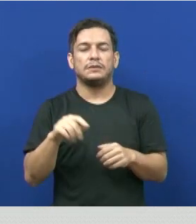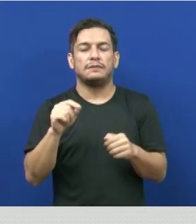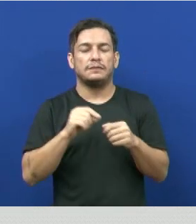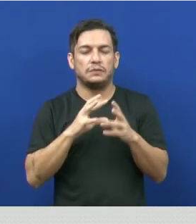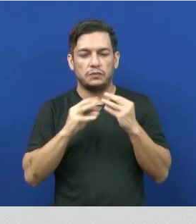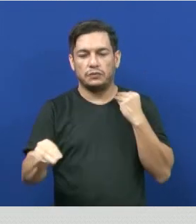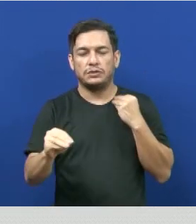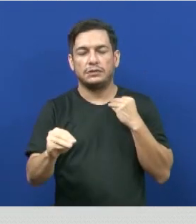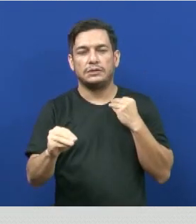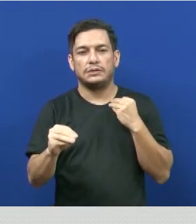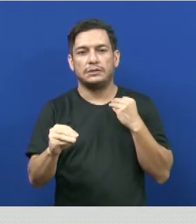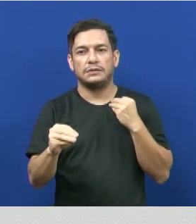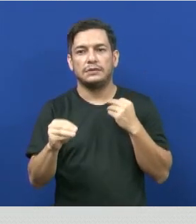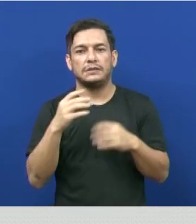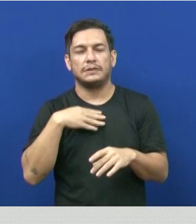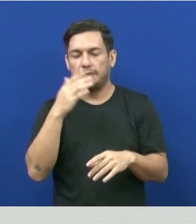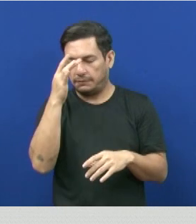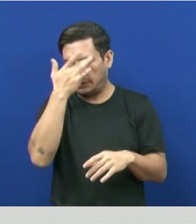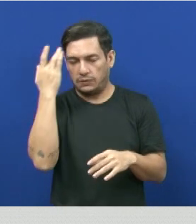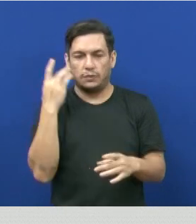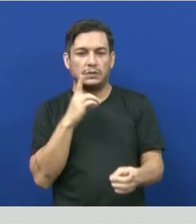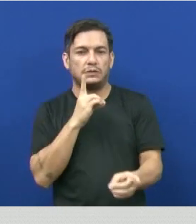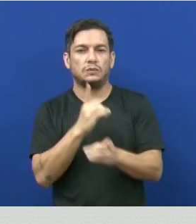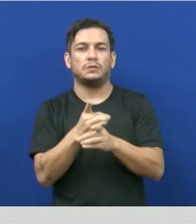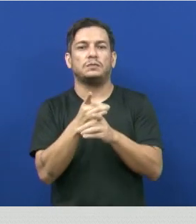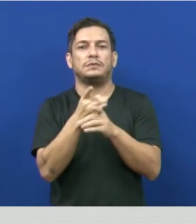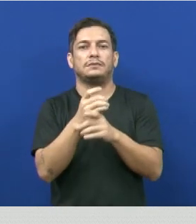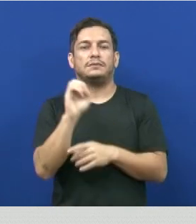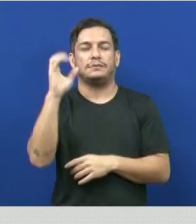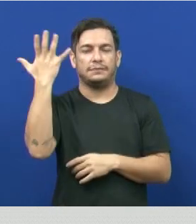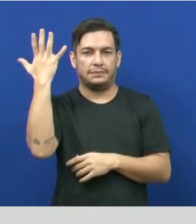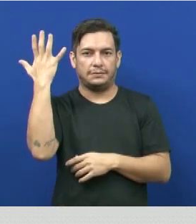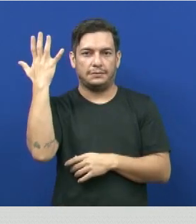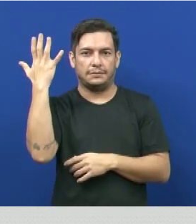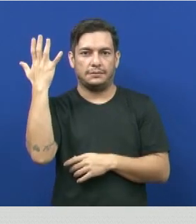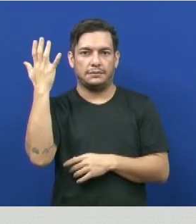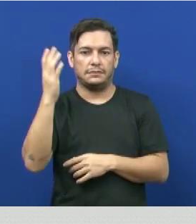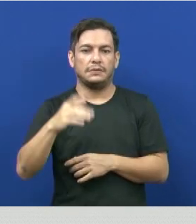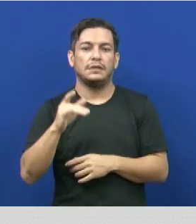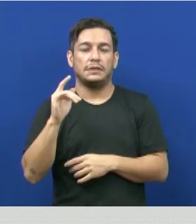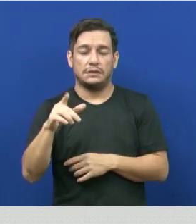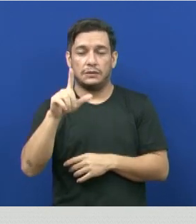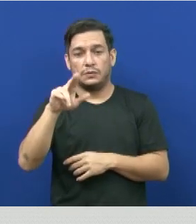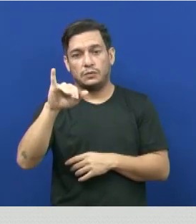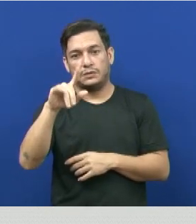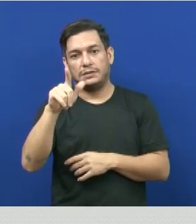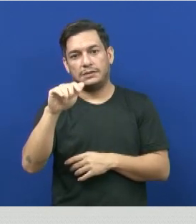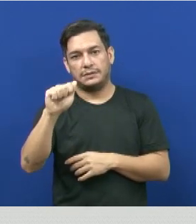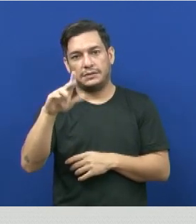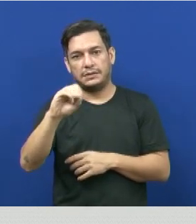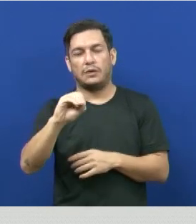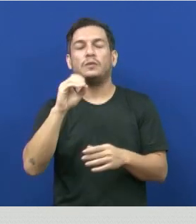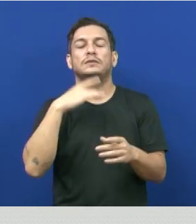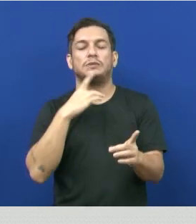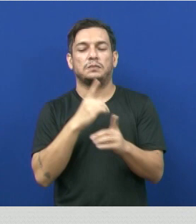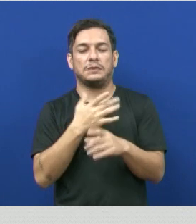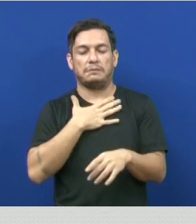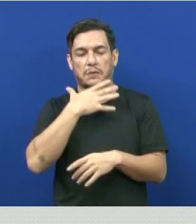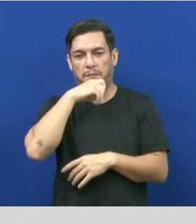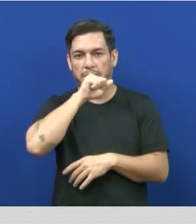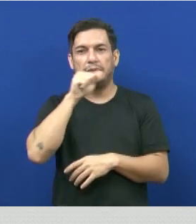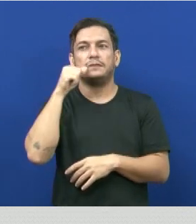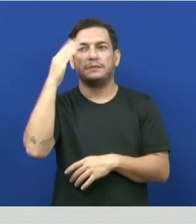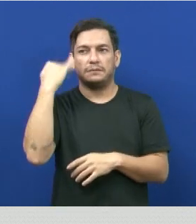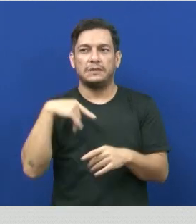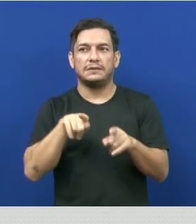conseguir escapar sem que alguém descobrisse o que havia acontecido e sem que o luizão descobrisse que meu pai